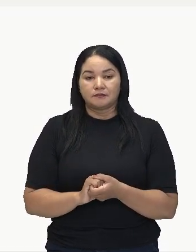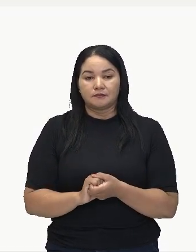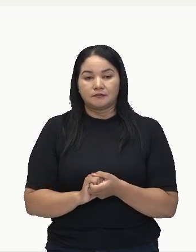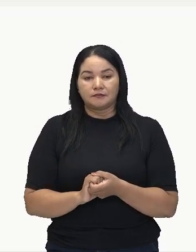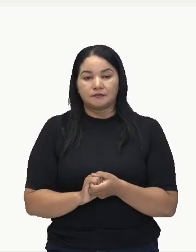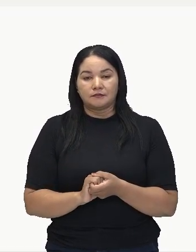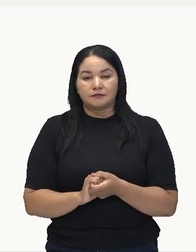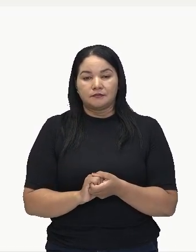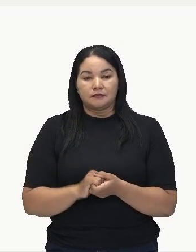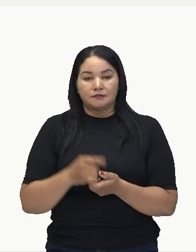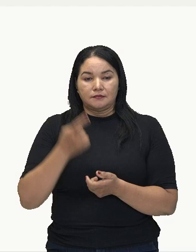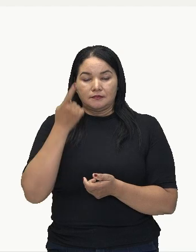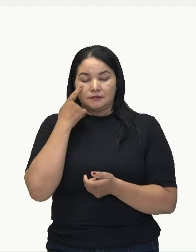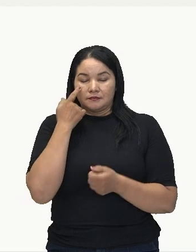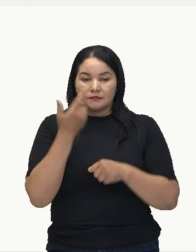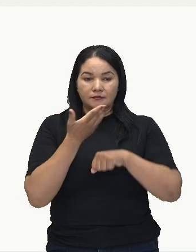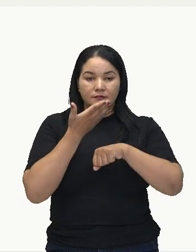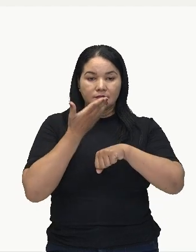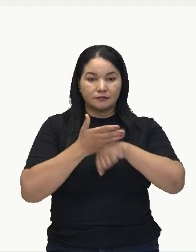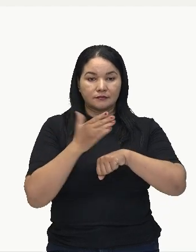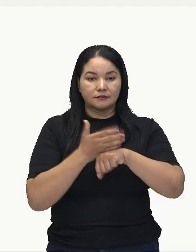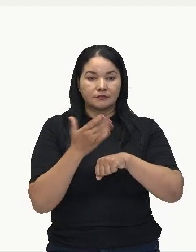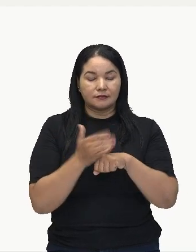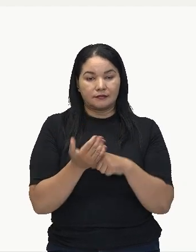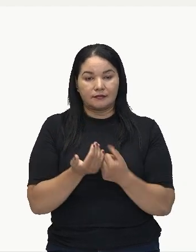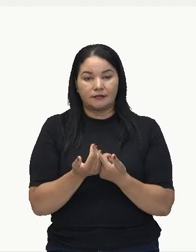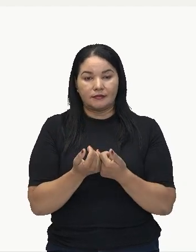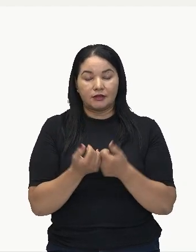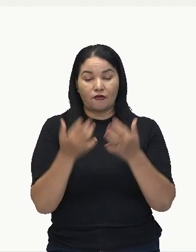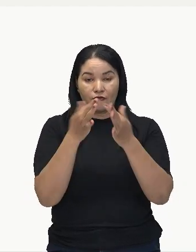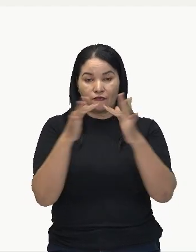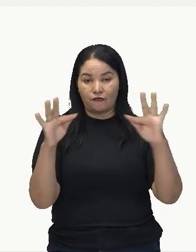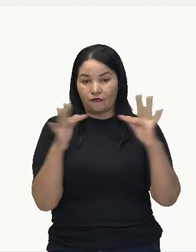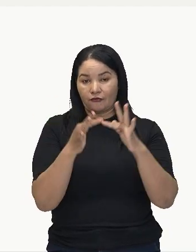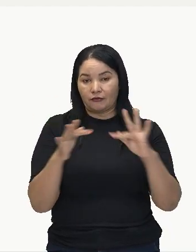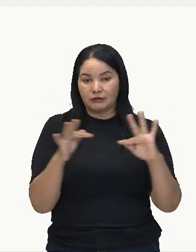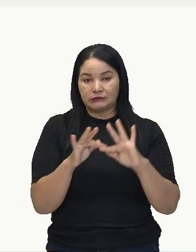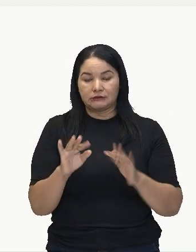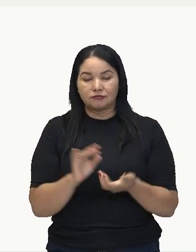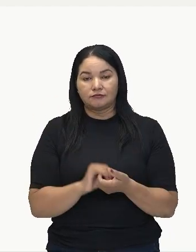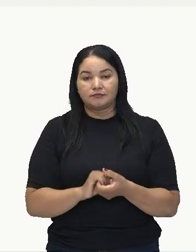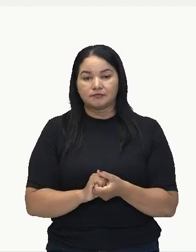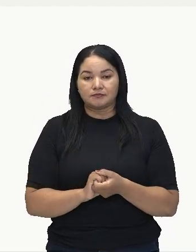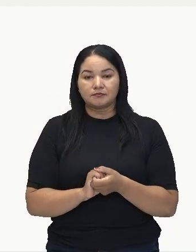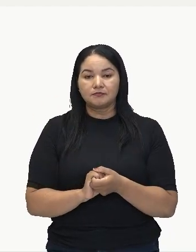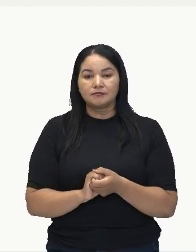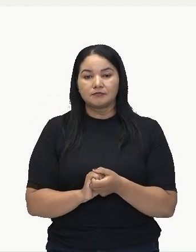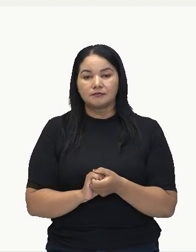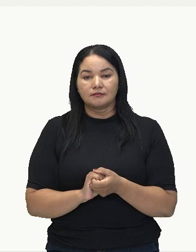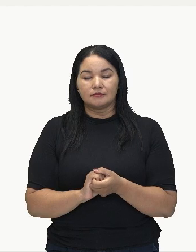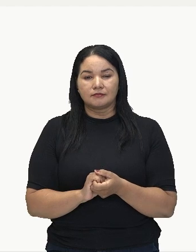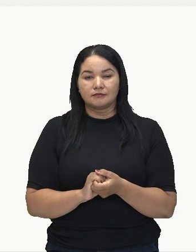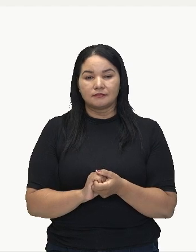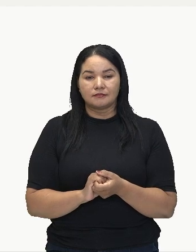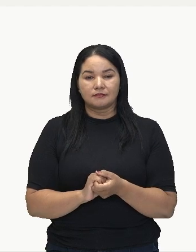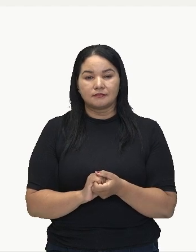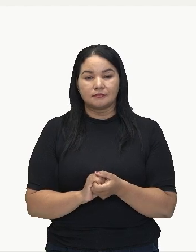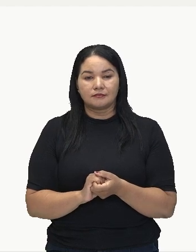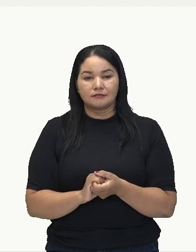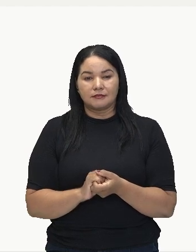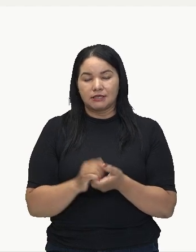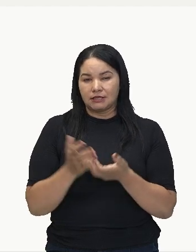A praticar. Quero uma taça de café com leite, por favor? A resposta seria